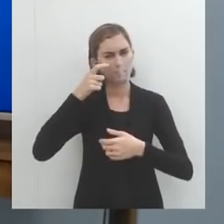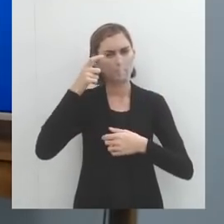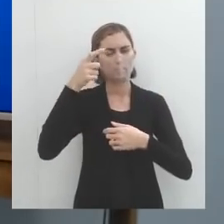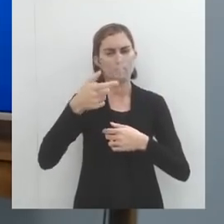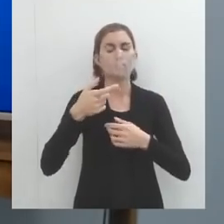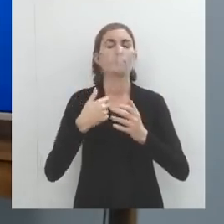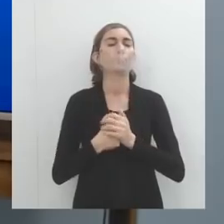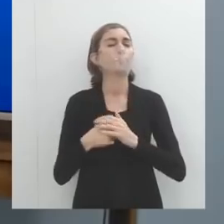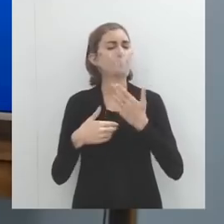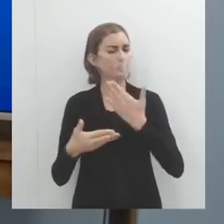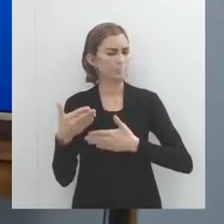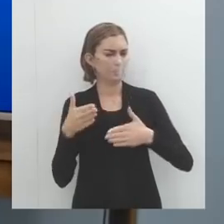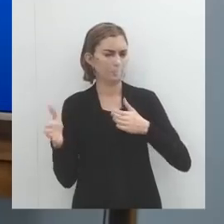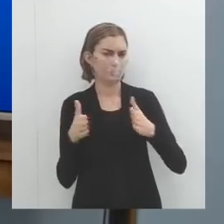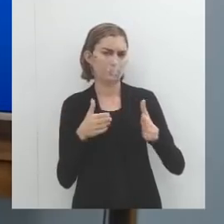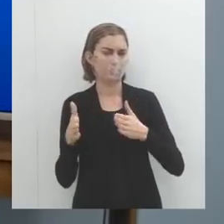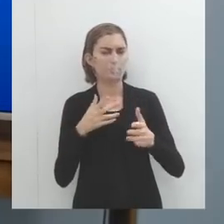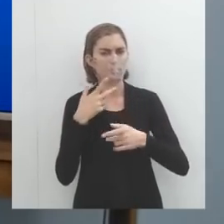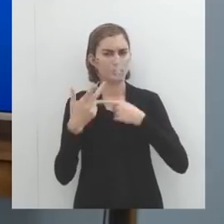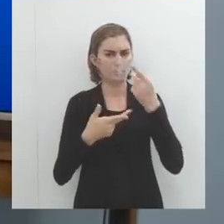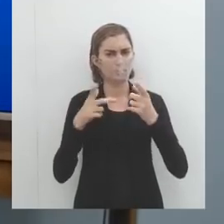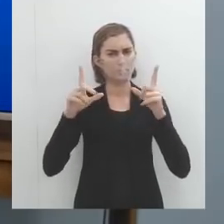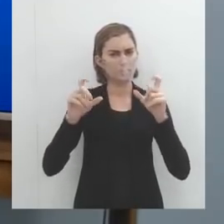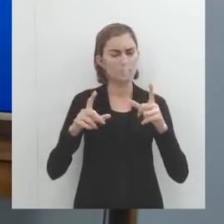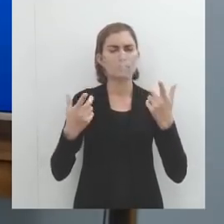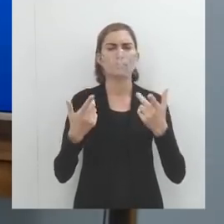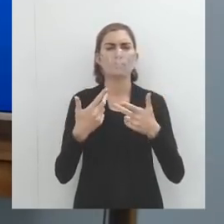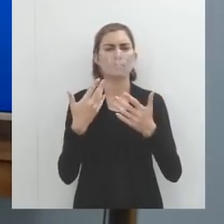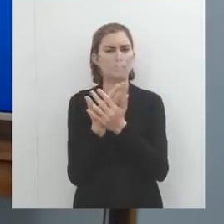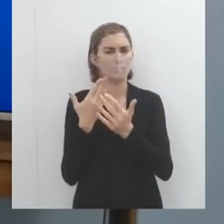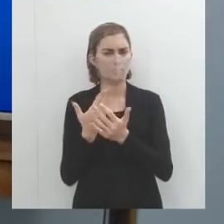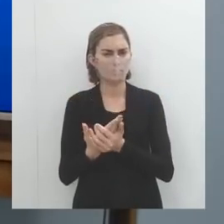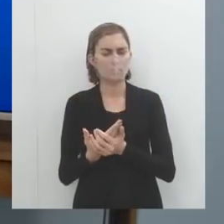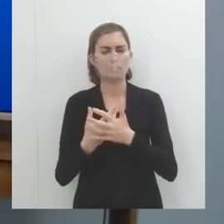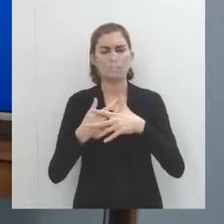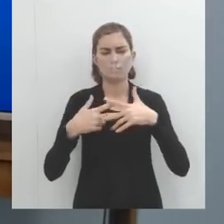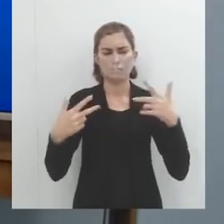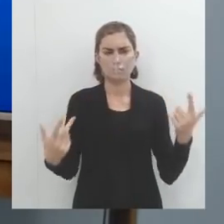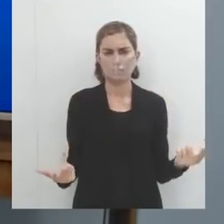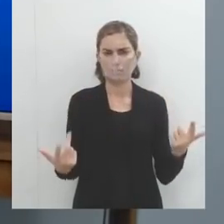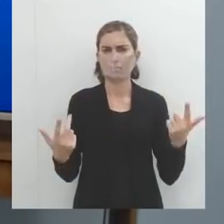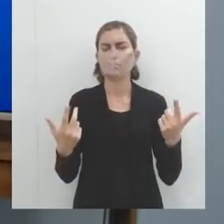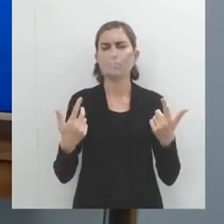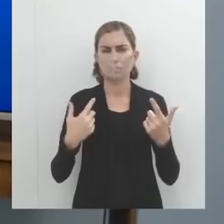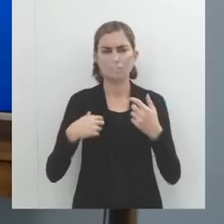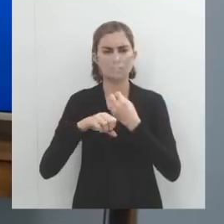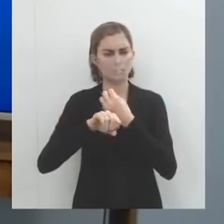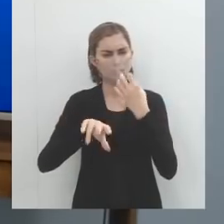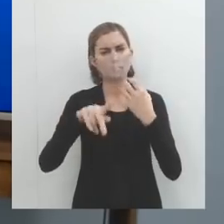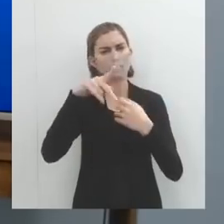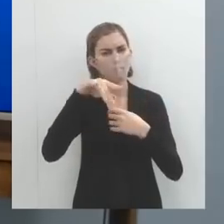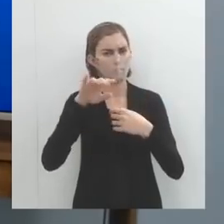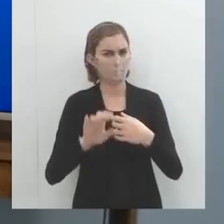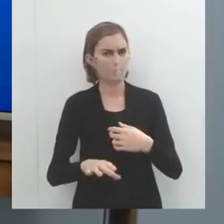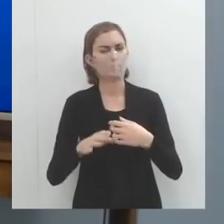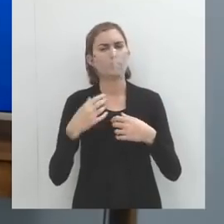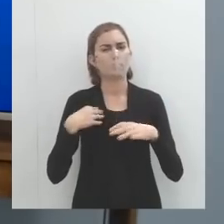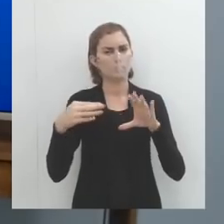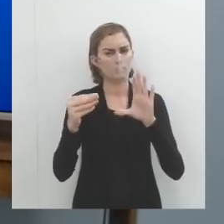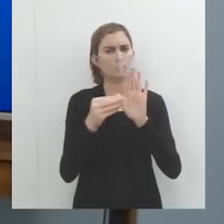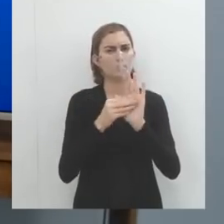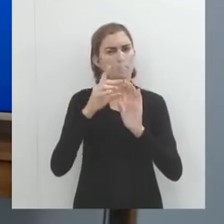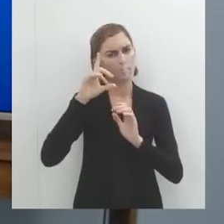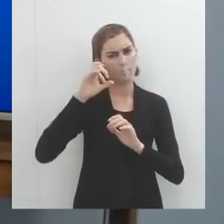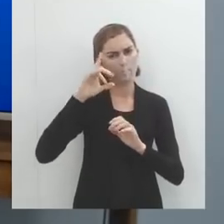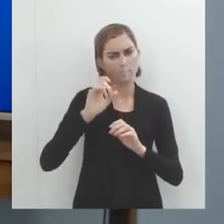durante a aula, se vocês quiserem, pode tirar print aí da aula, tá? Tira print que tu tá assistindo a aula do EducaPE, beleza? Aí tu bota lá no teu Instagram,